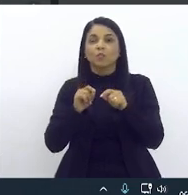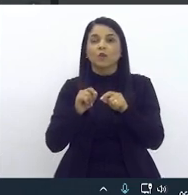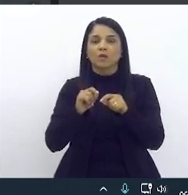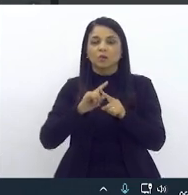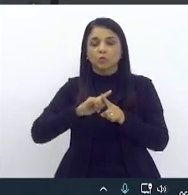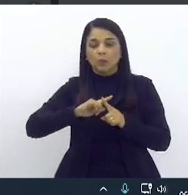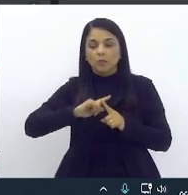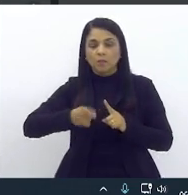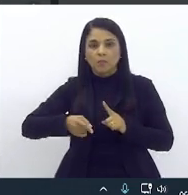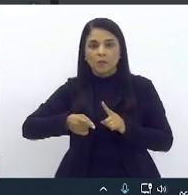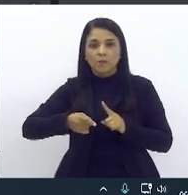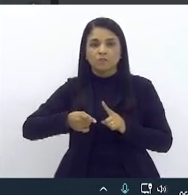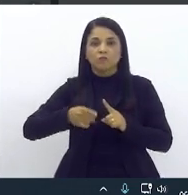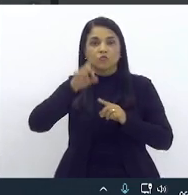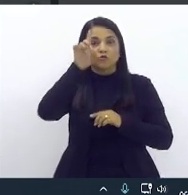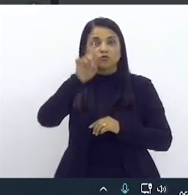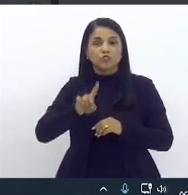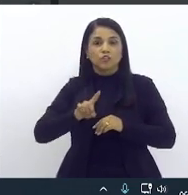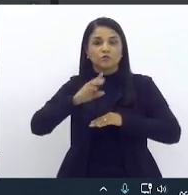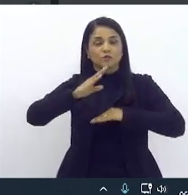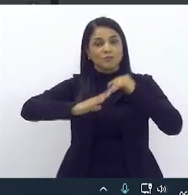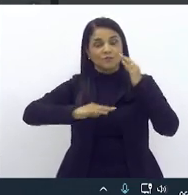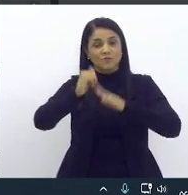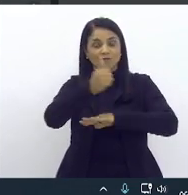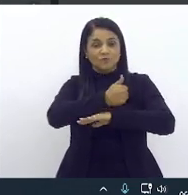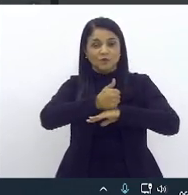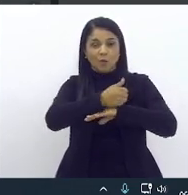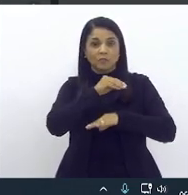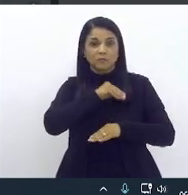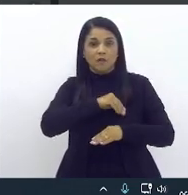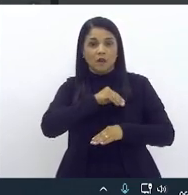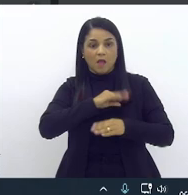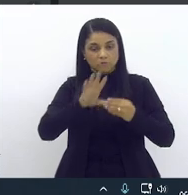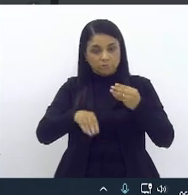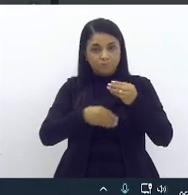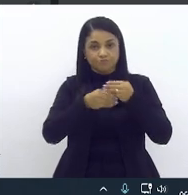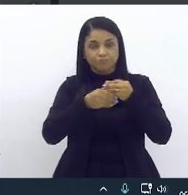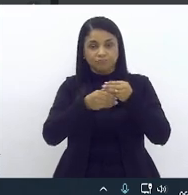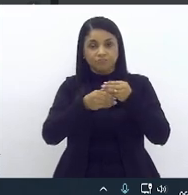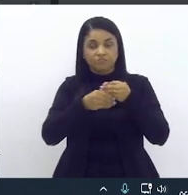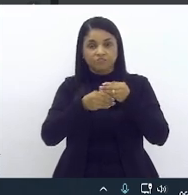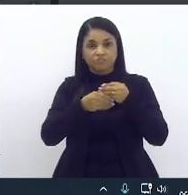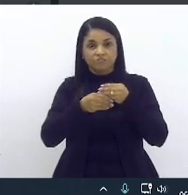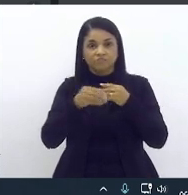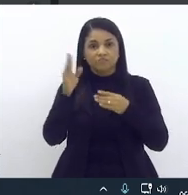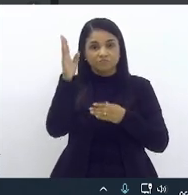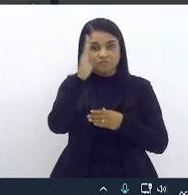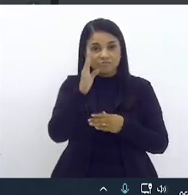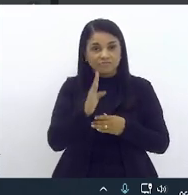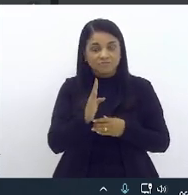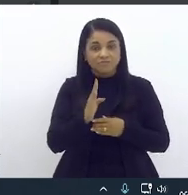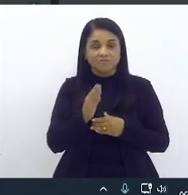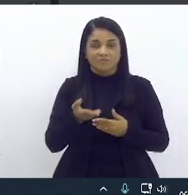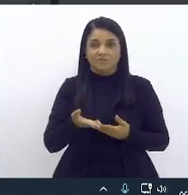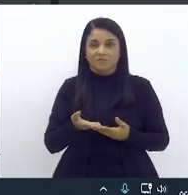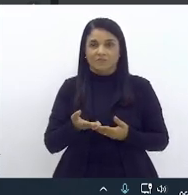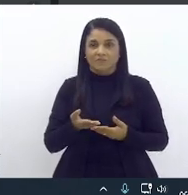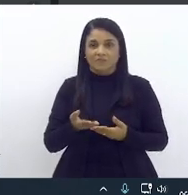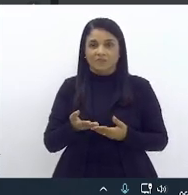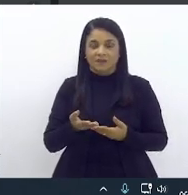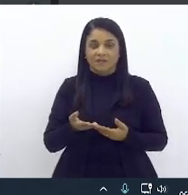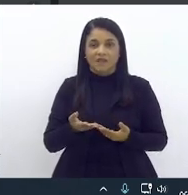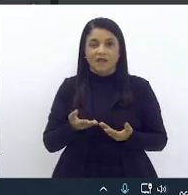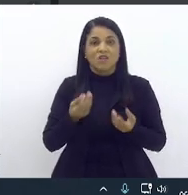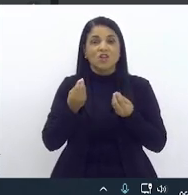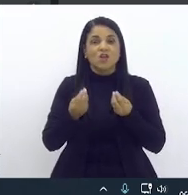o direito aos profissionais de educação. O piso nacional, a aplicação do piso nacional,